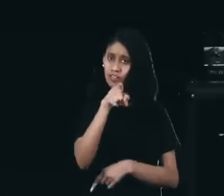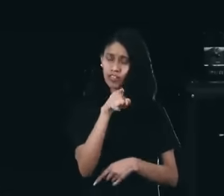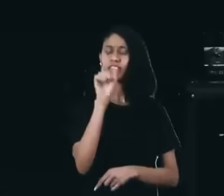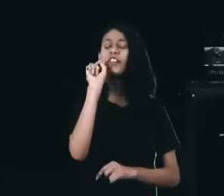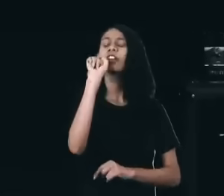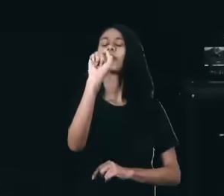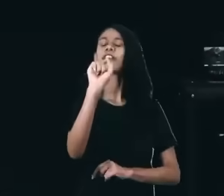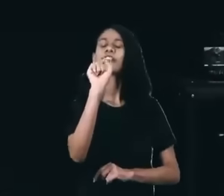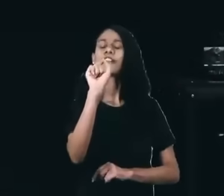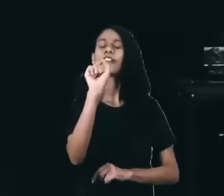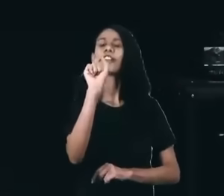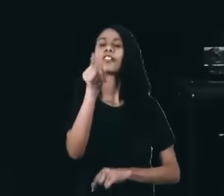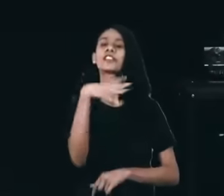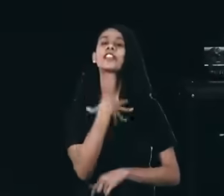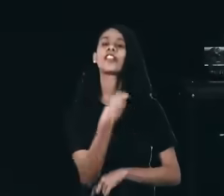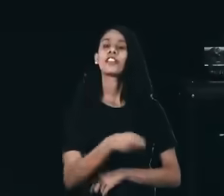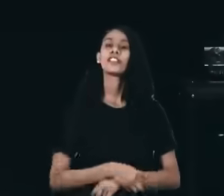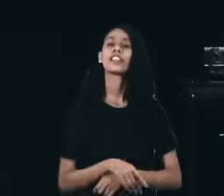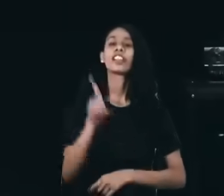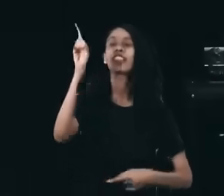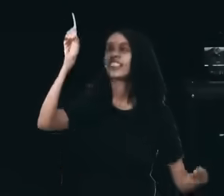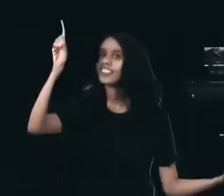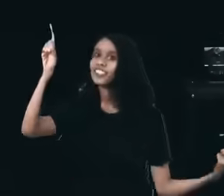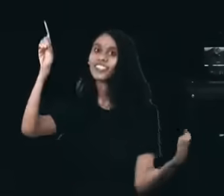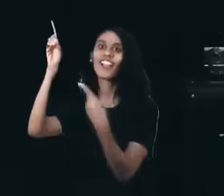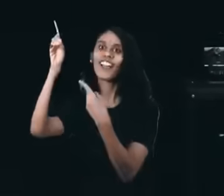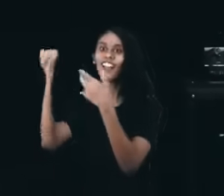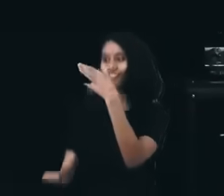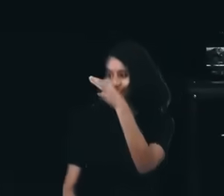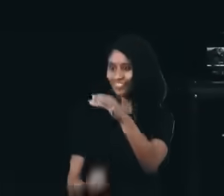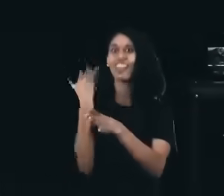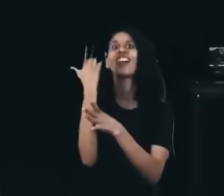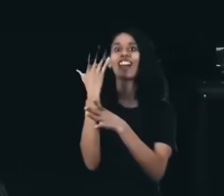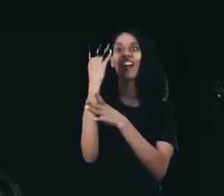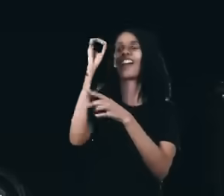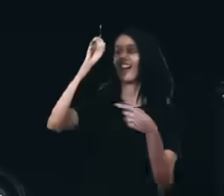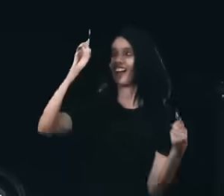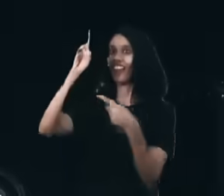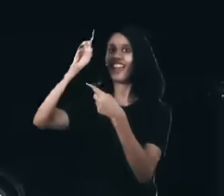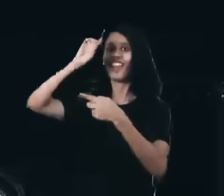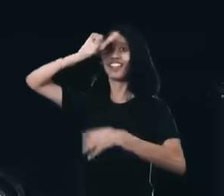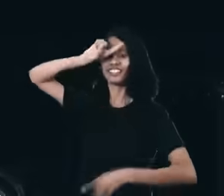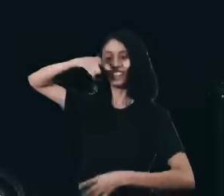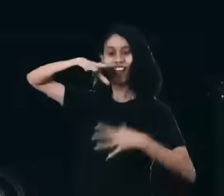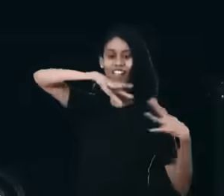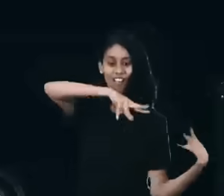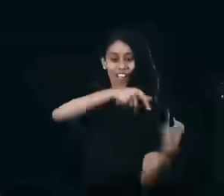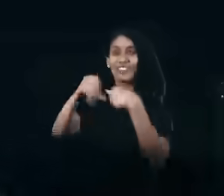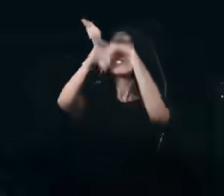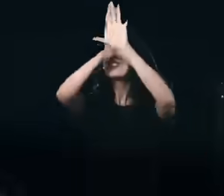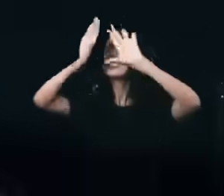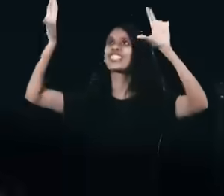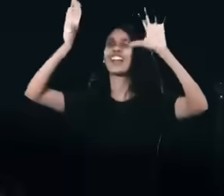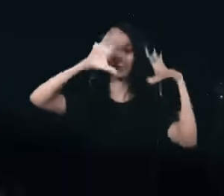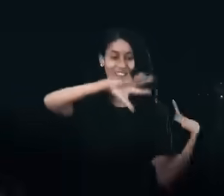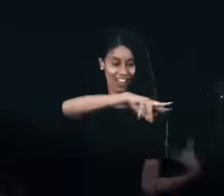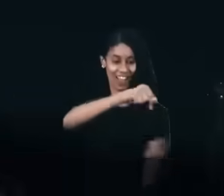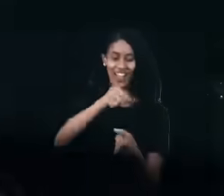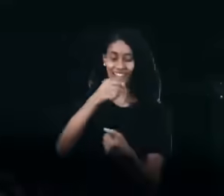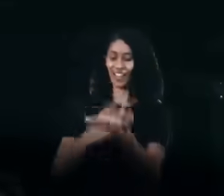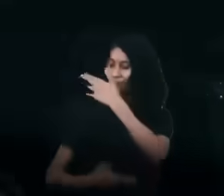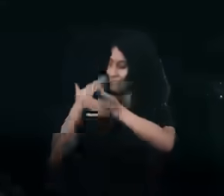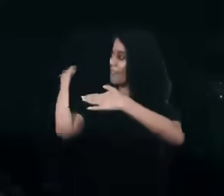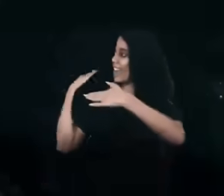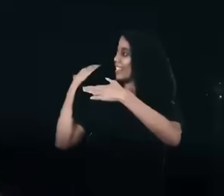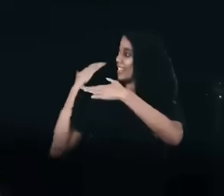é filha? Se não do Criador, do dono do universo que criou o céu, a terra, o passado, o